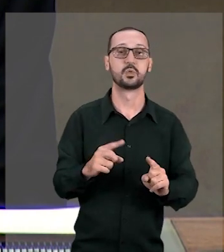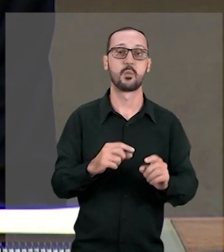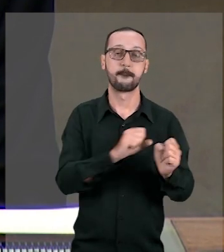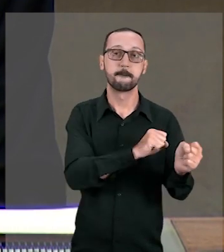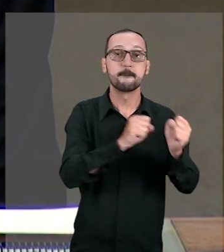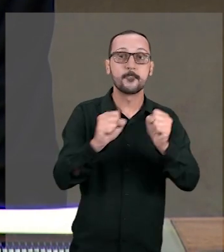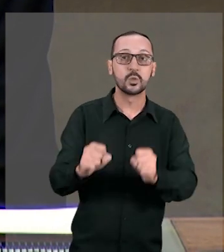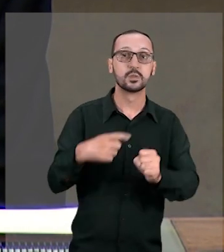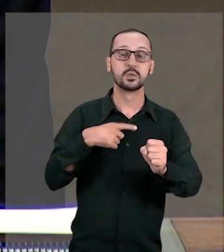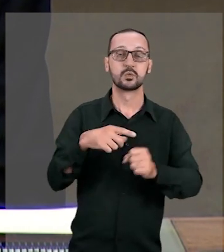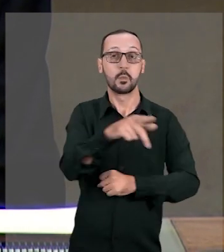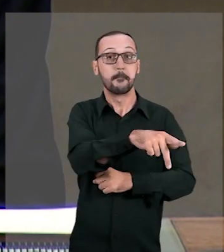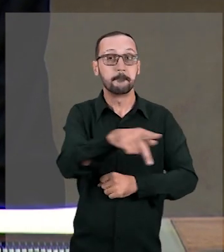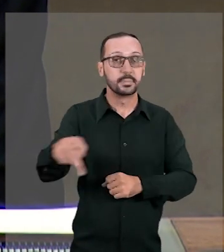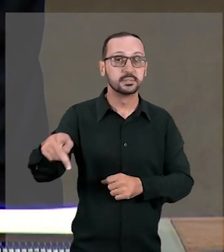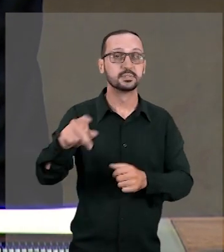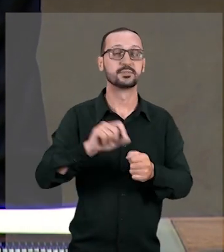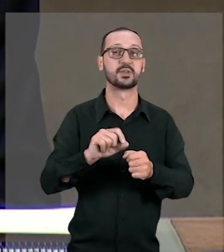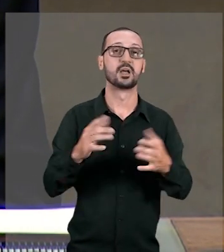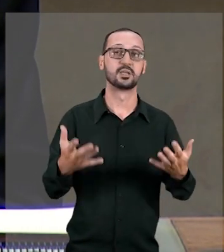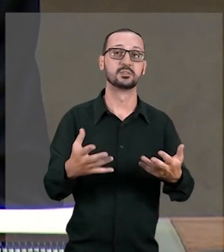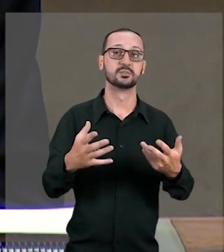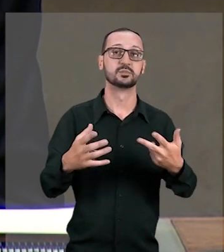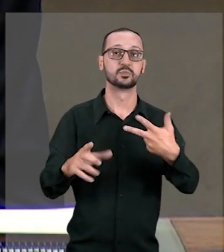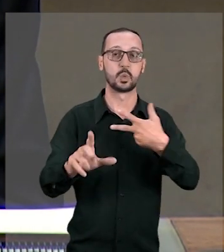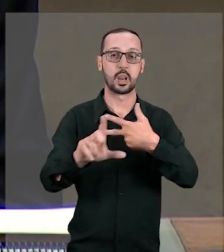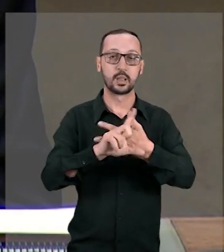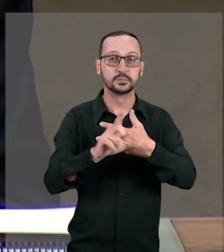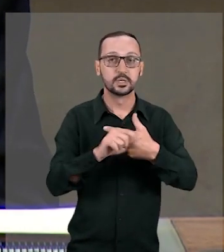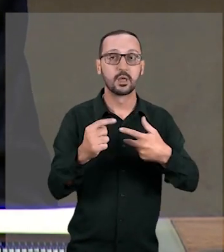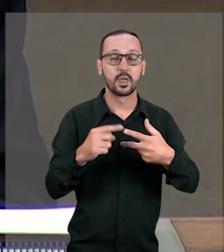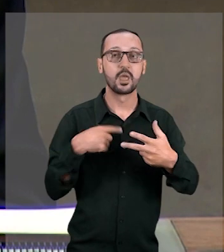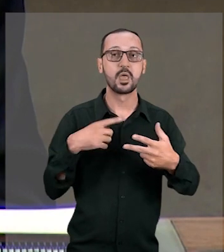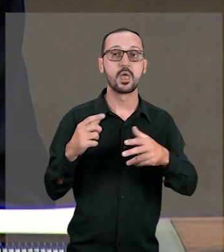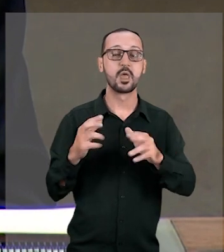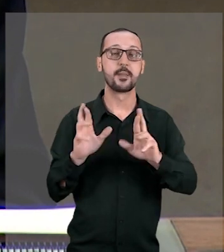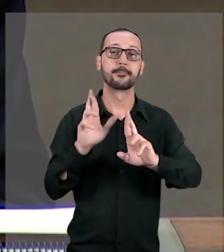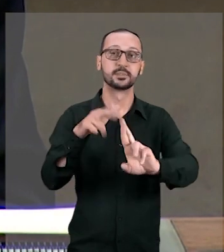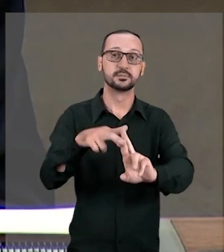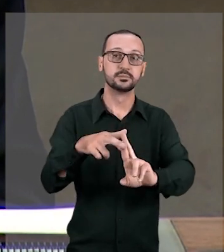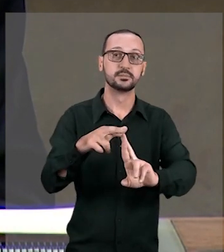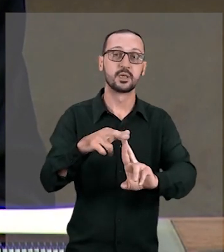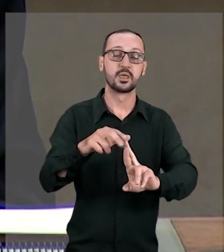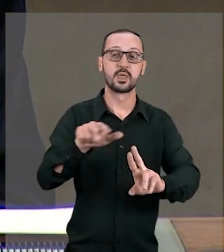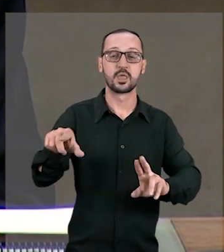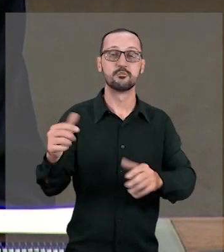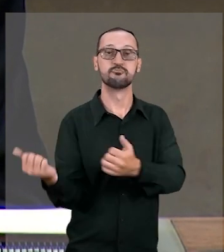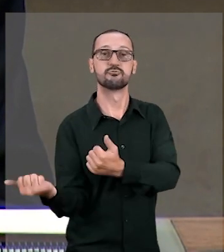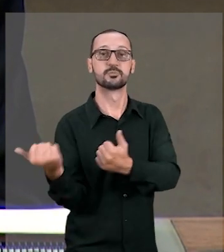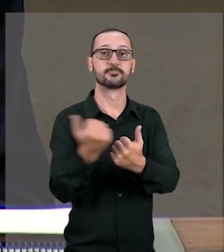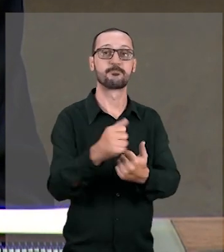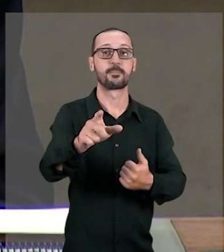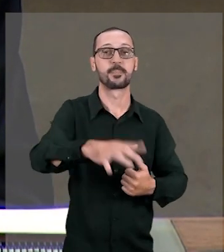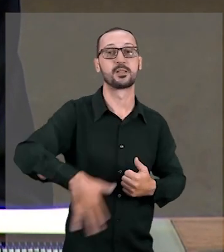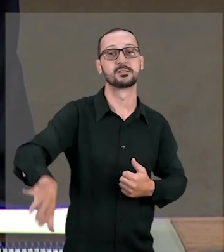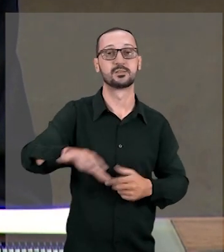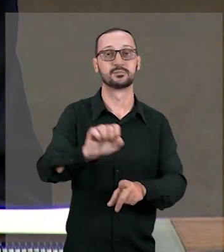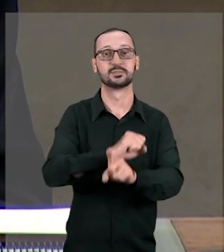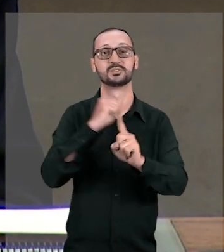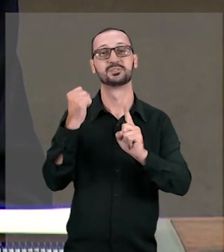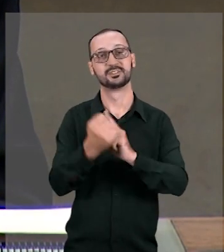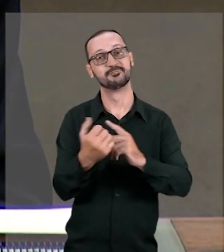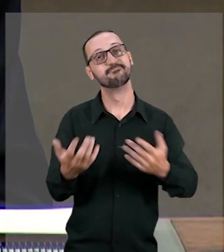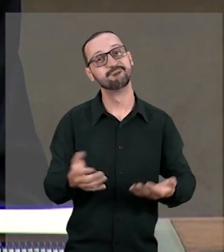eu exerço, que o presidente da República exerce, que o legislativo exerce, é um poder representativo. É em nome e no interesse da